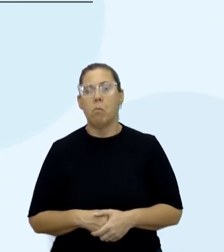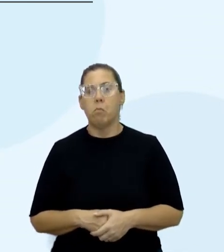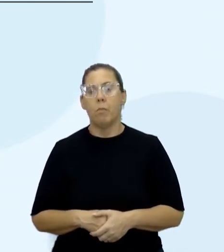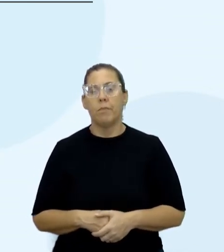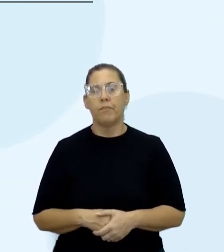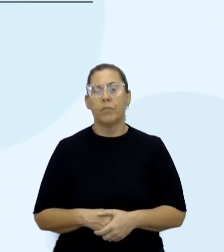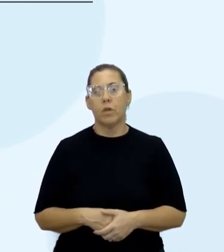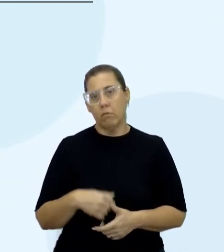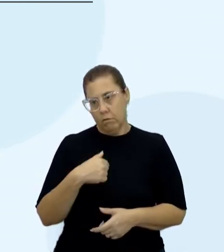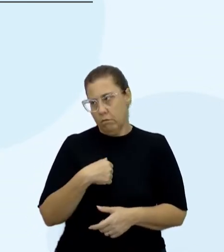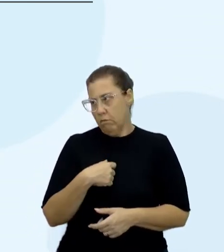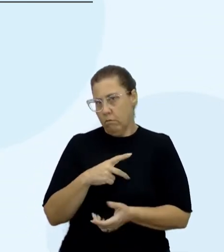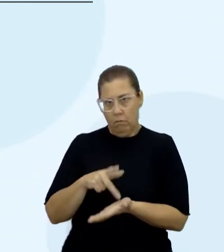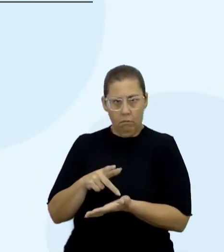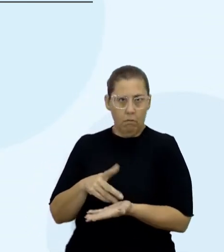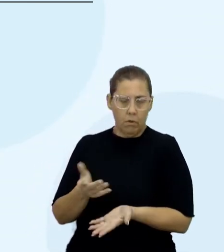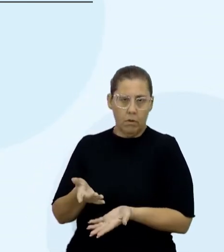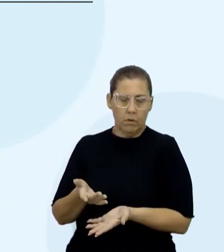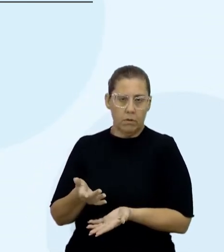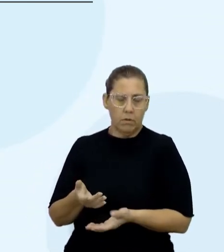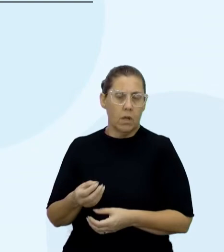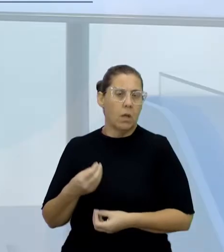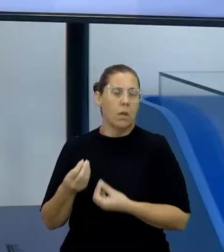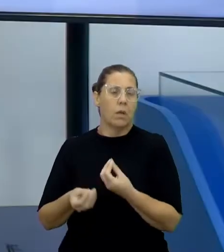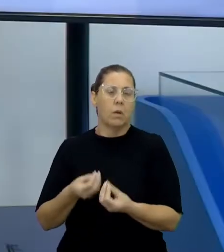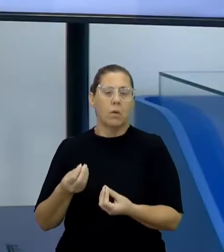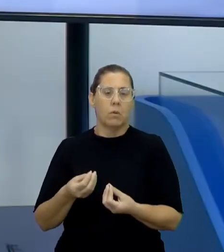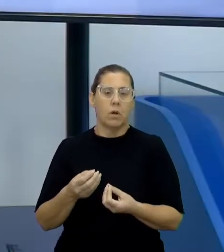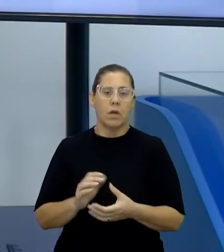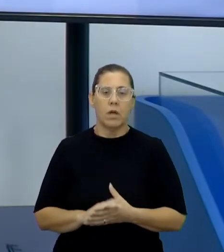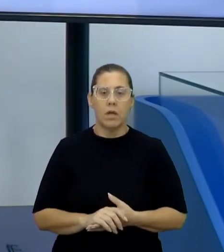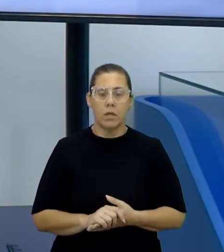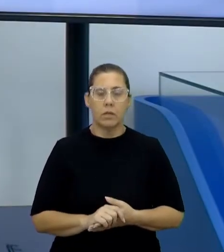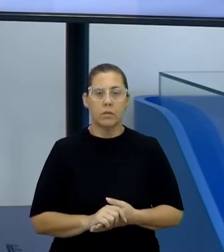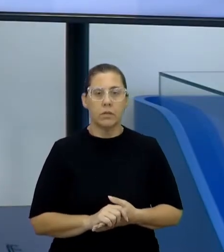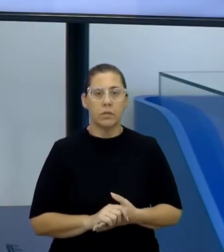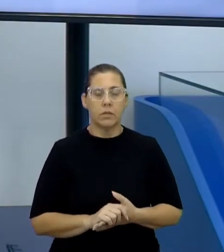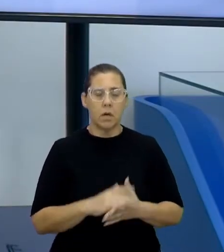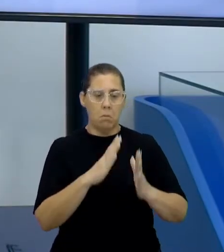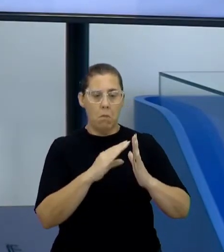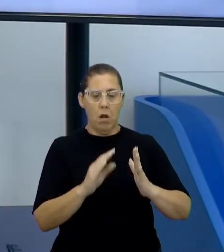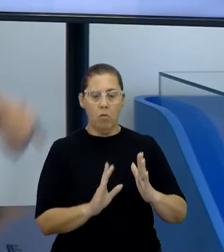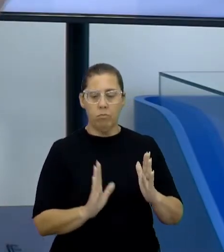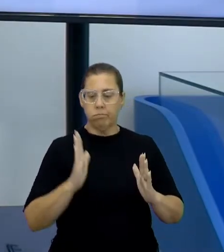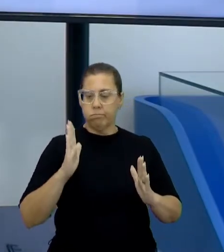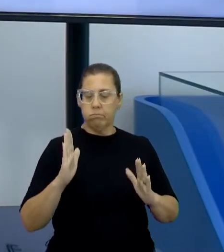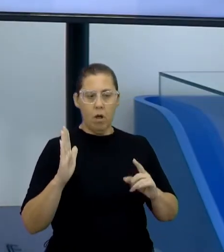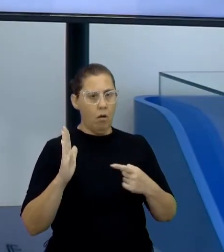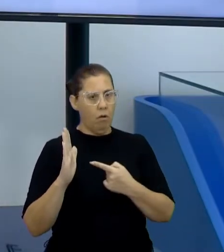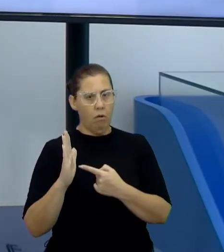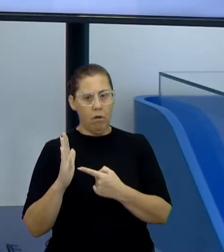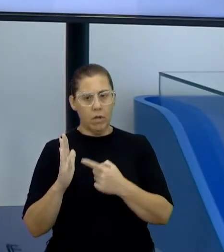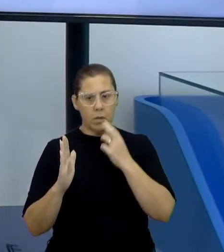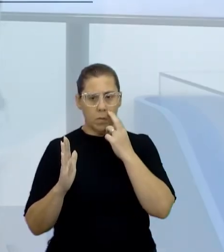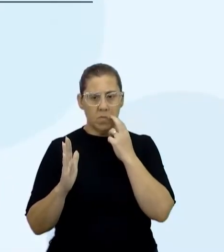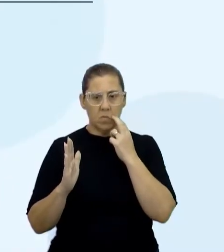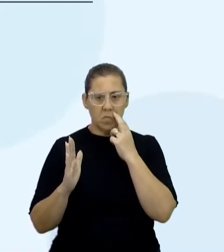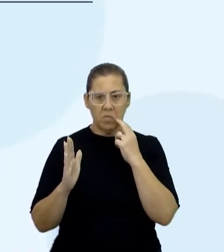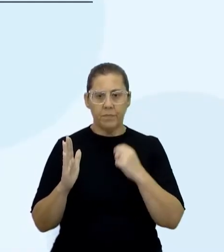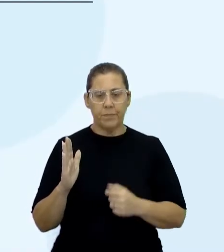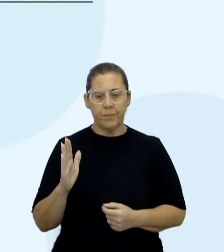E eu sou real. Como a imagem ficou do lado de dentro do espelho, a gente classifica essa